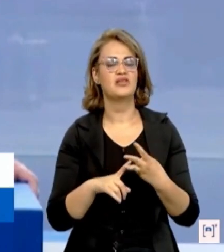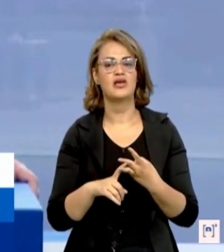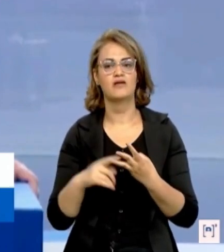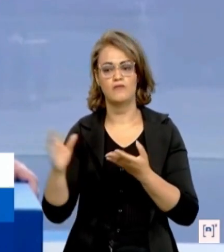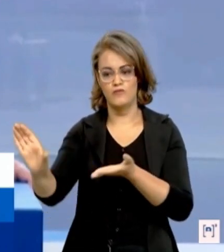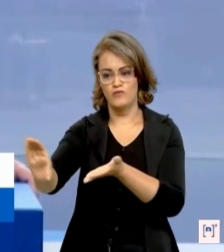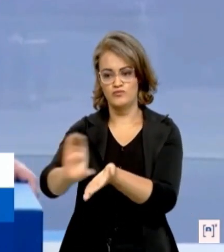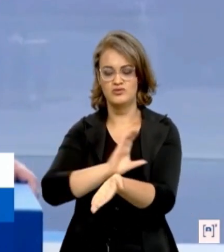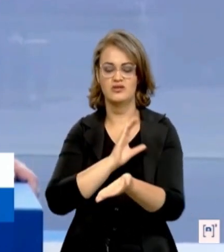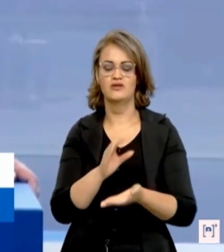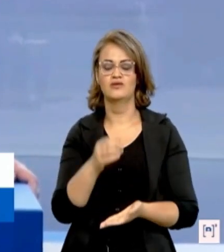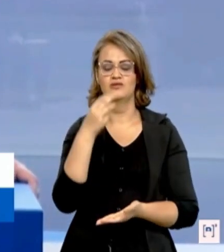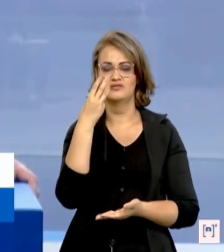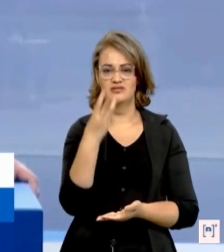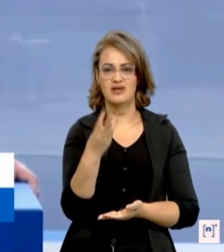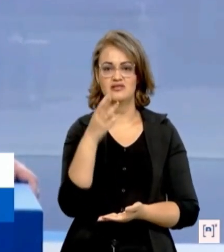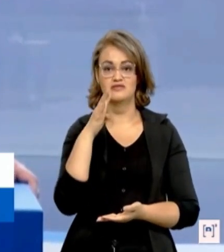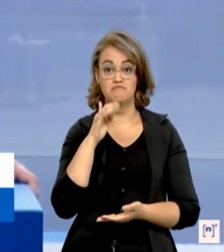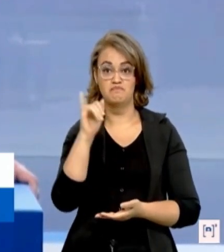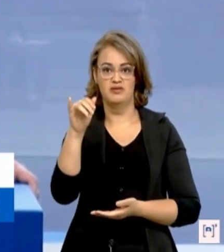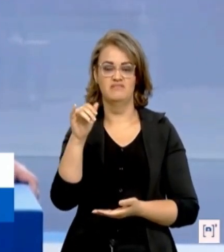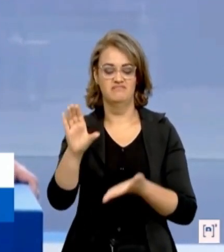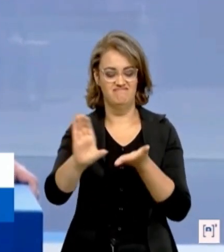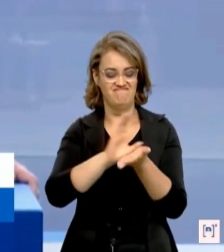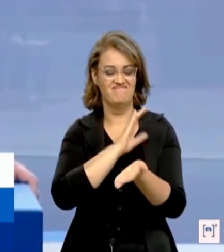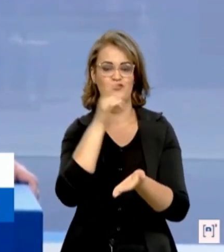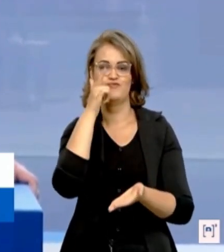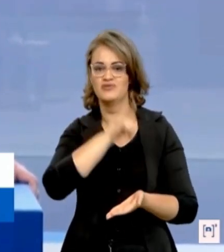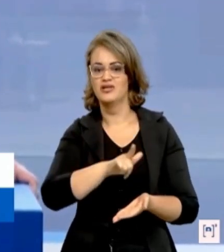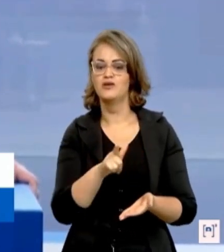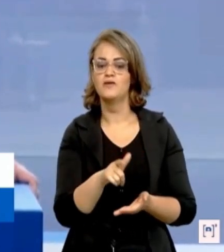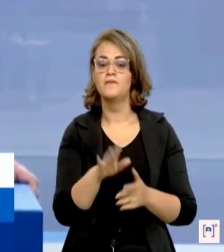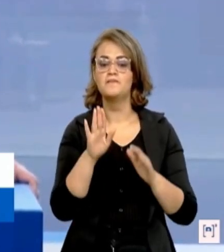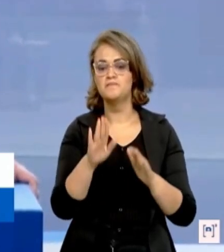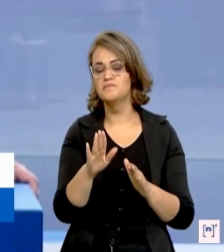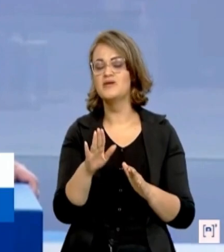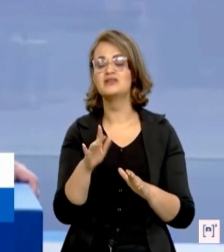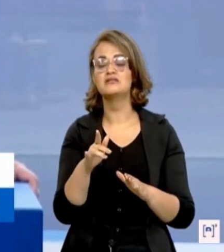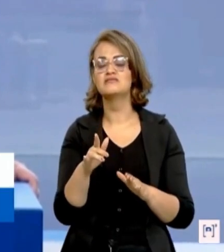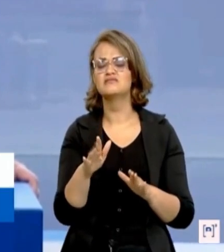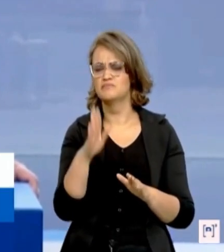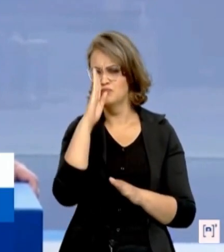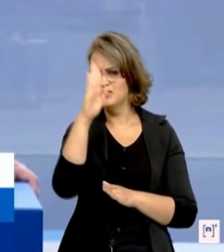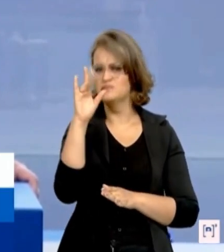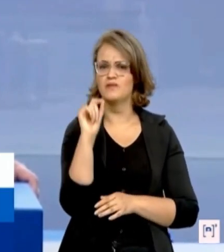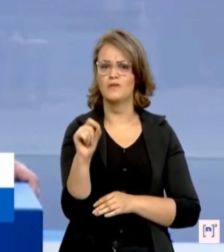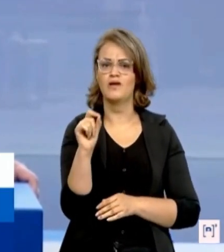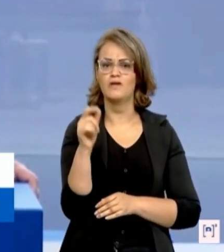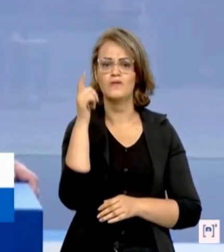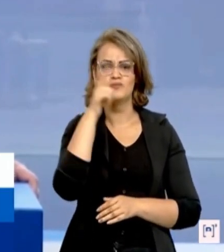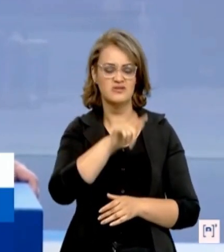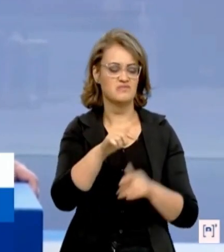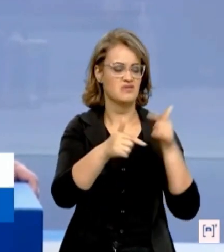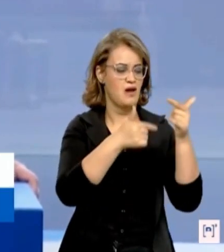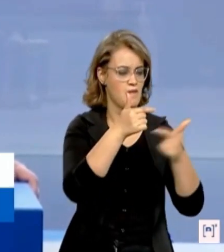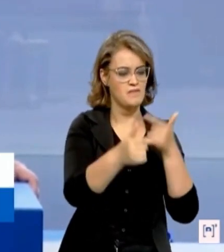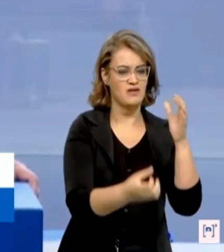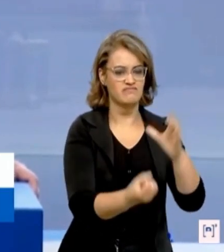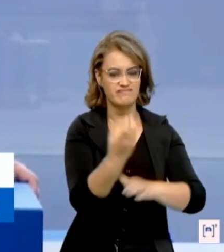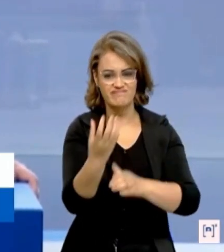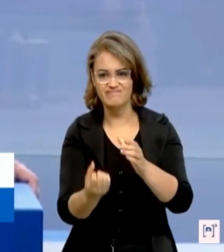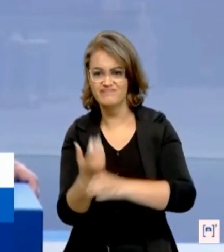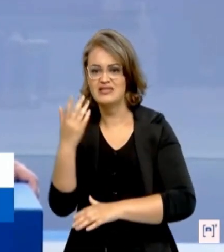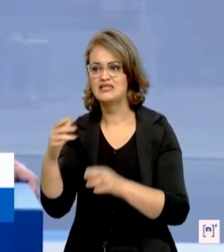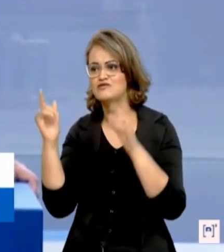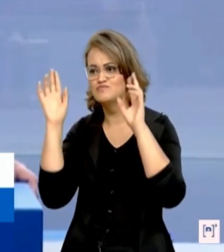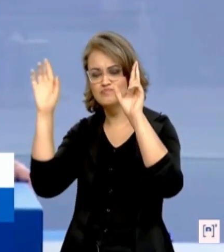arrecadar 3,5 bilhões de outorgas, mas, sobretudo, depois de gerar empregos, esperança